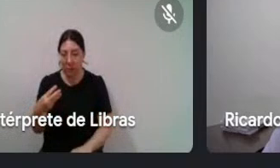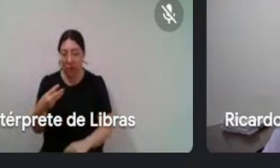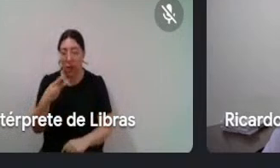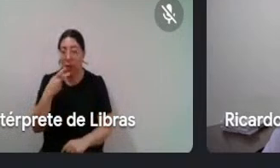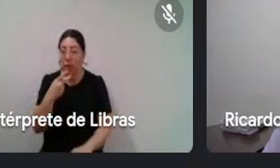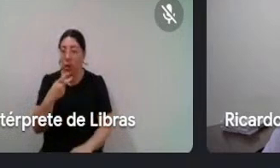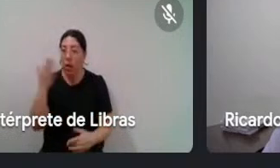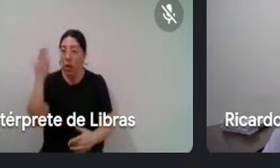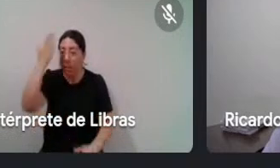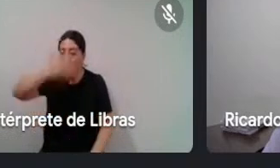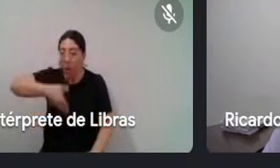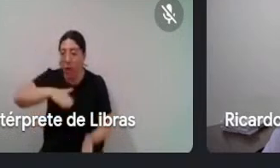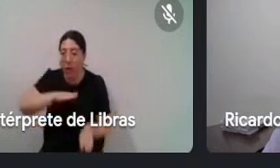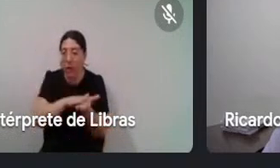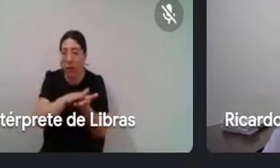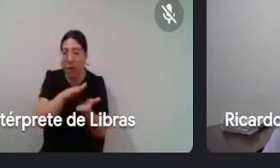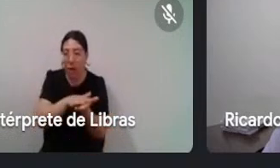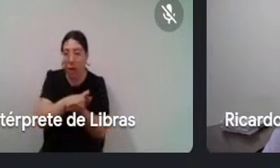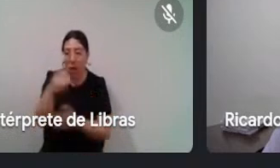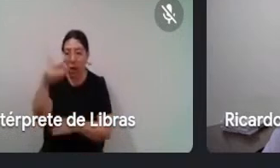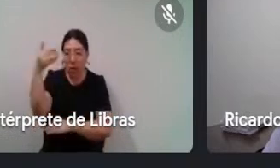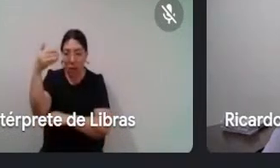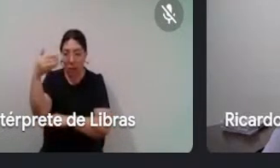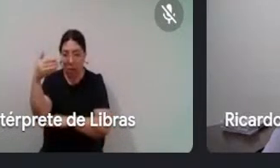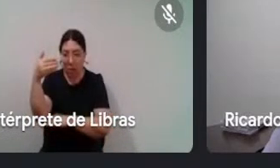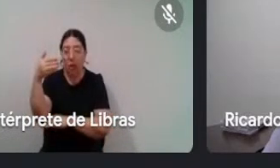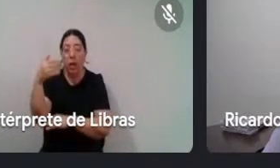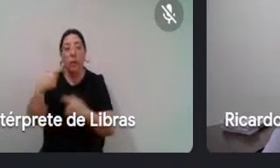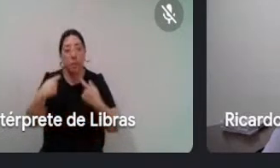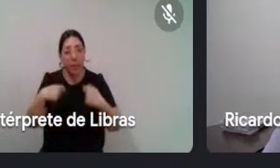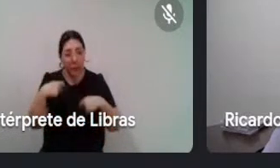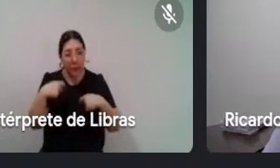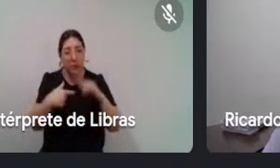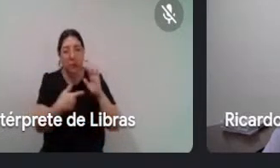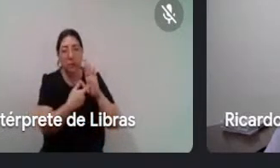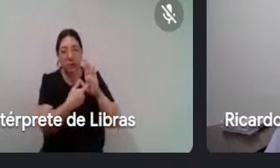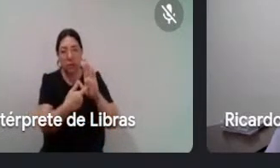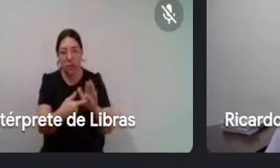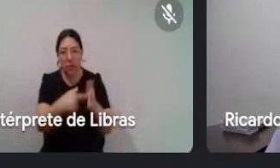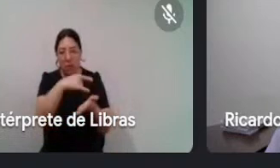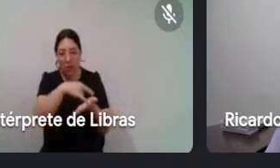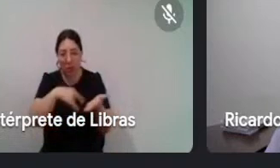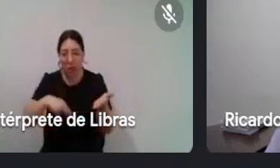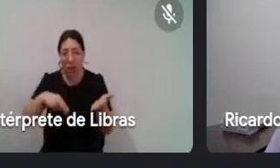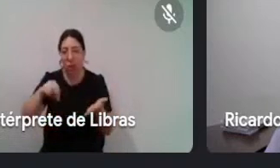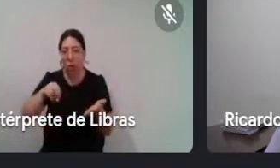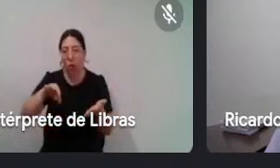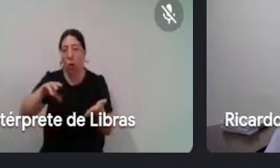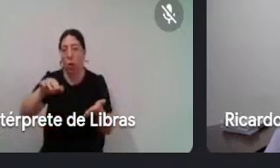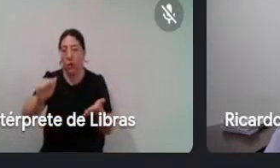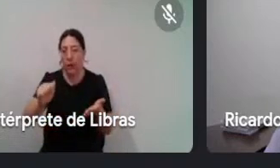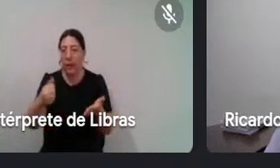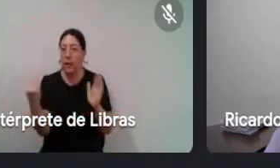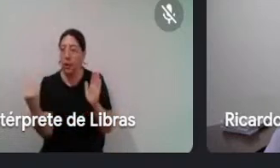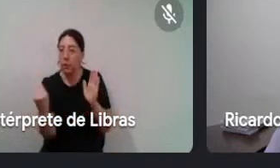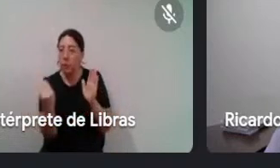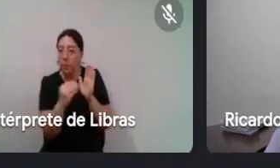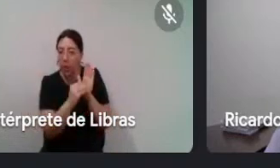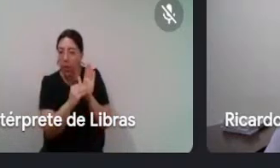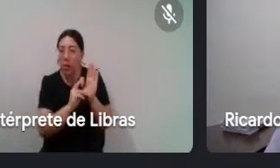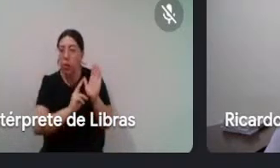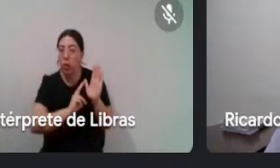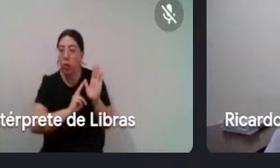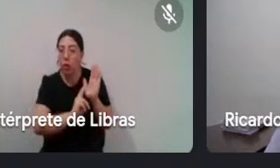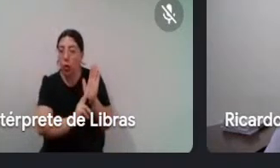relativos à hospedagem deve ser realizada mediante a apresentação de nota fiscal emitida pelo estabelecimento hoteleiro com identificação do hóspede.